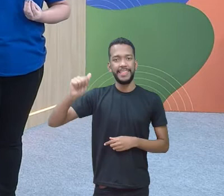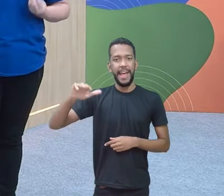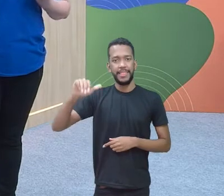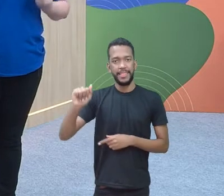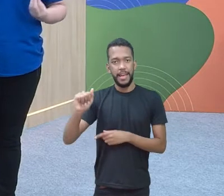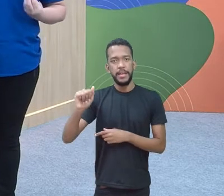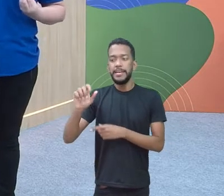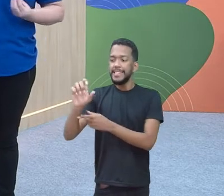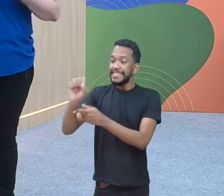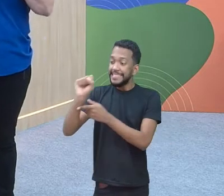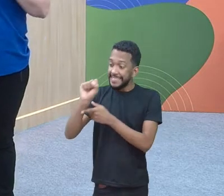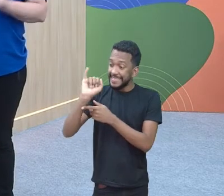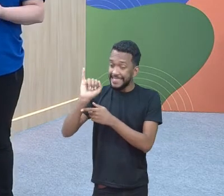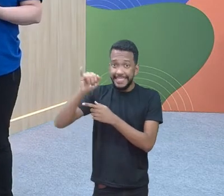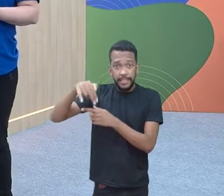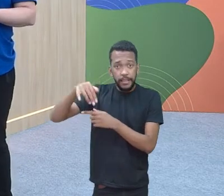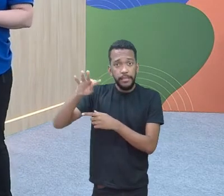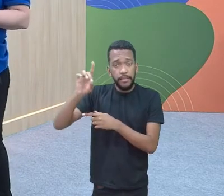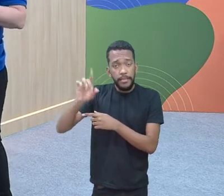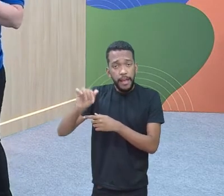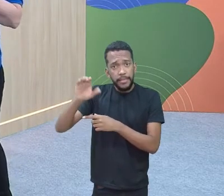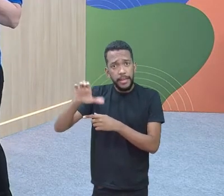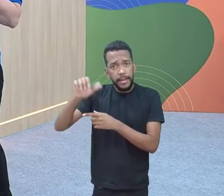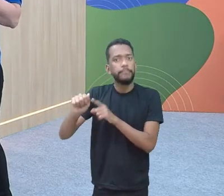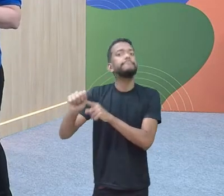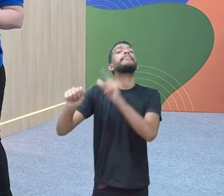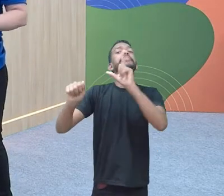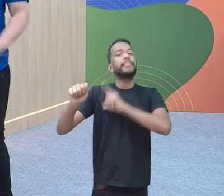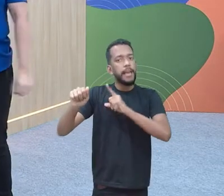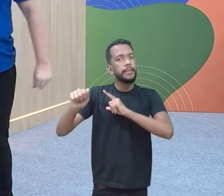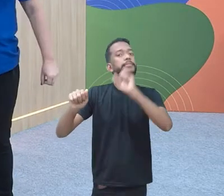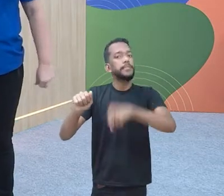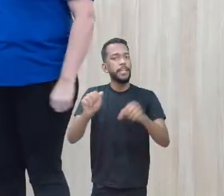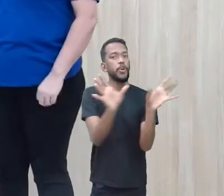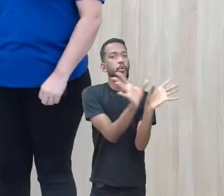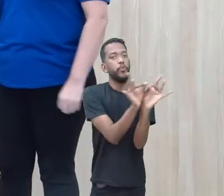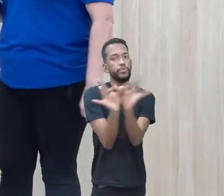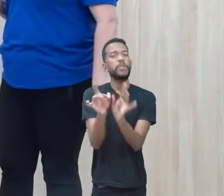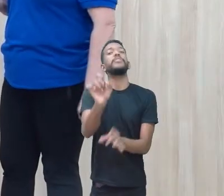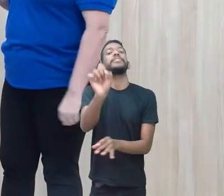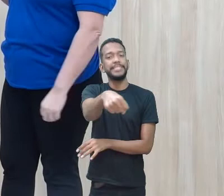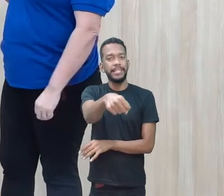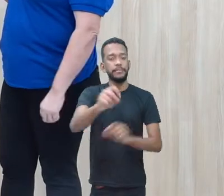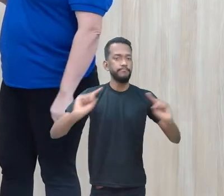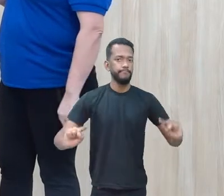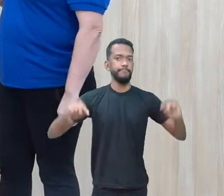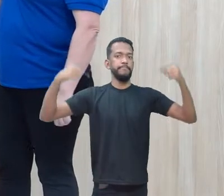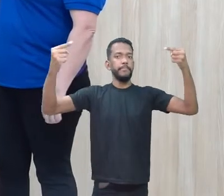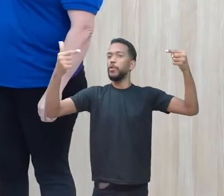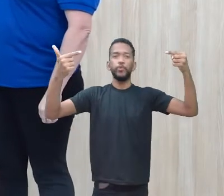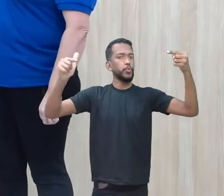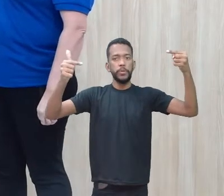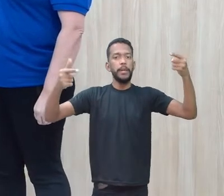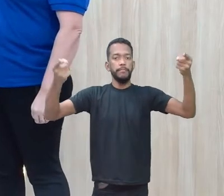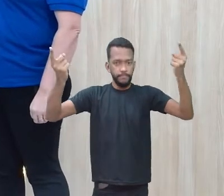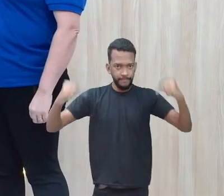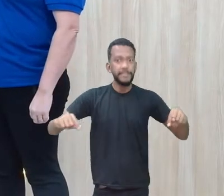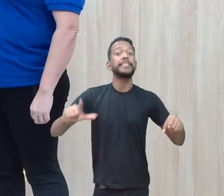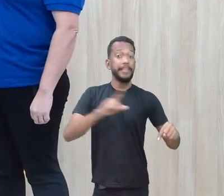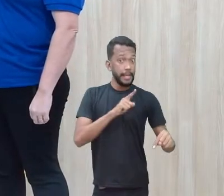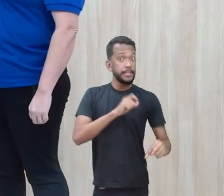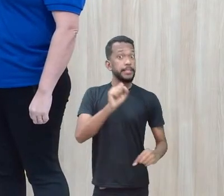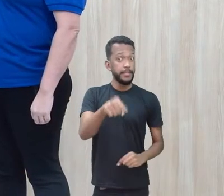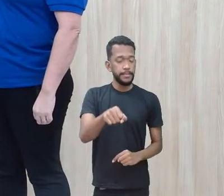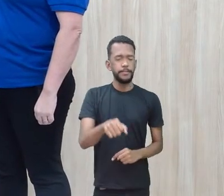essas, sim, nós temos a presença das conjunções. E elas têm justamente